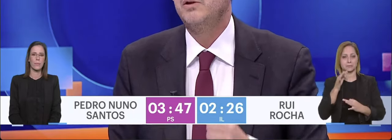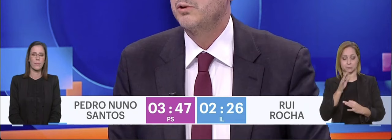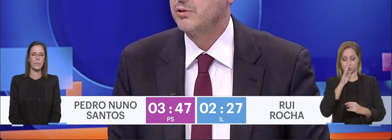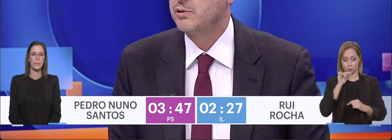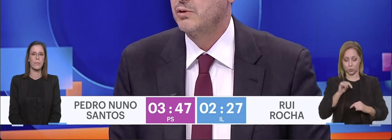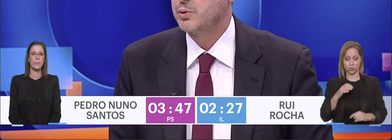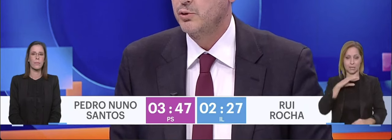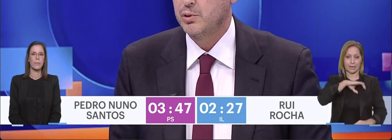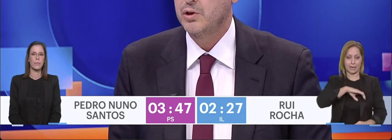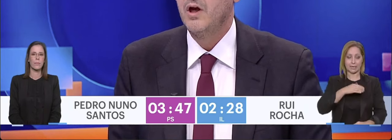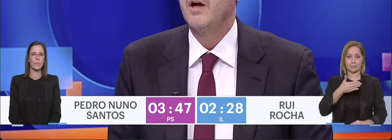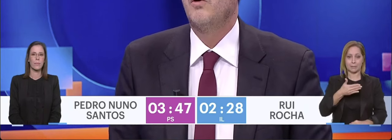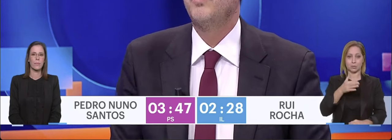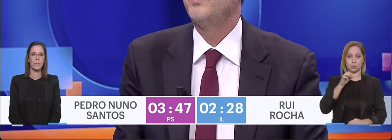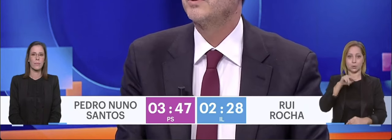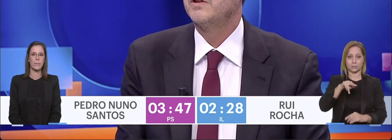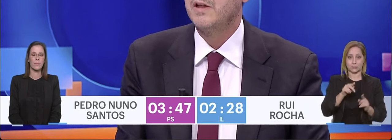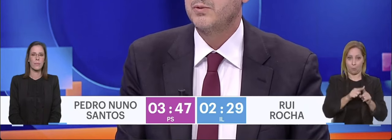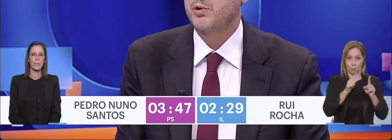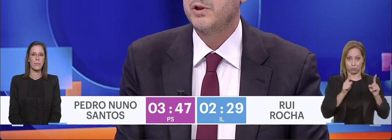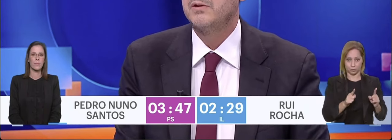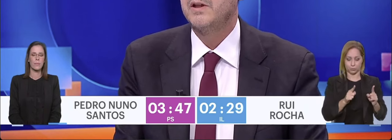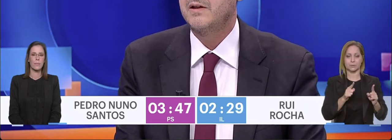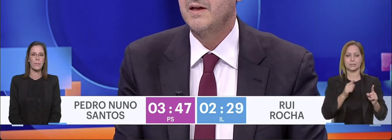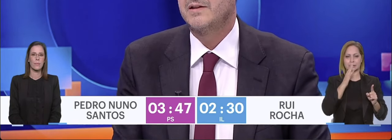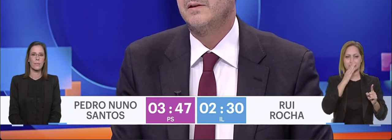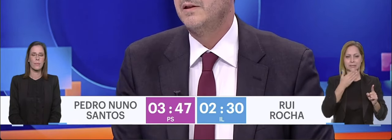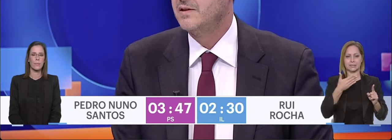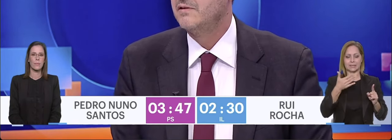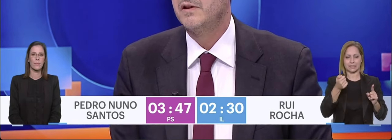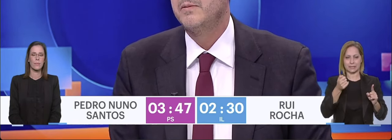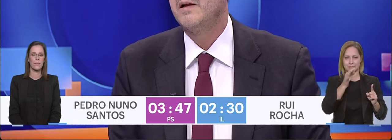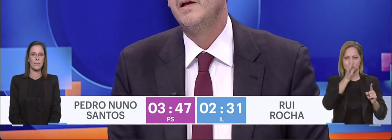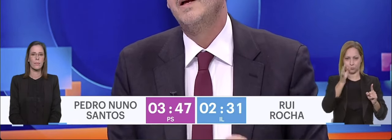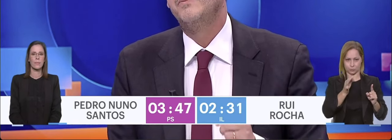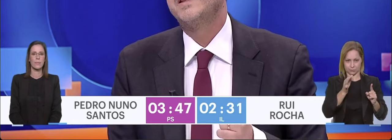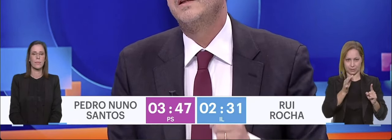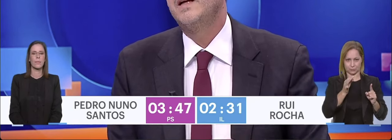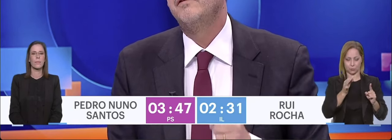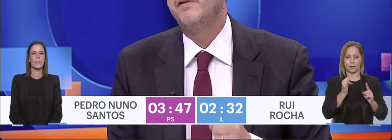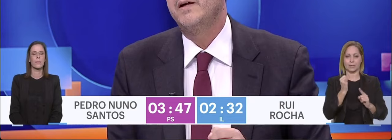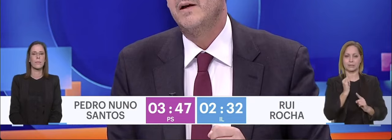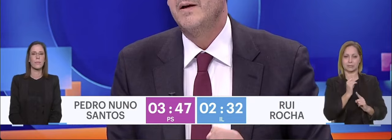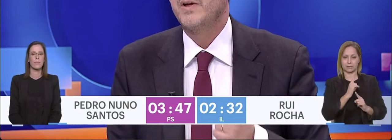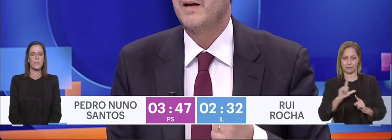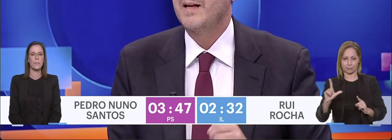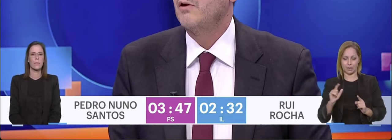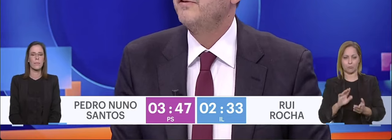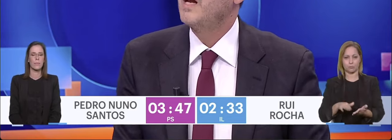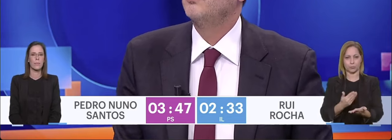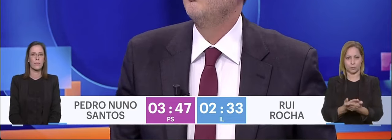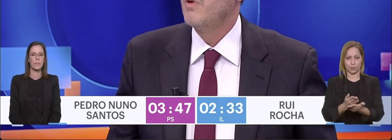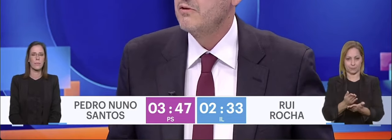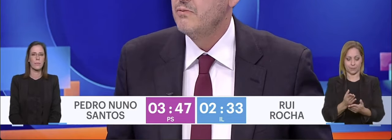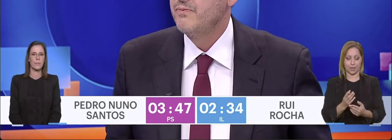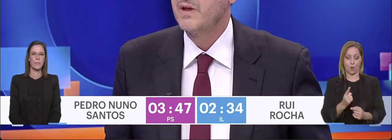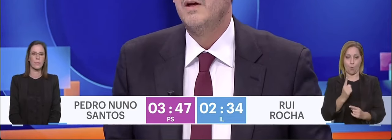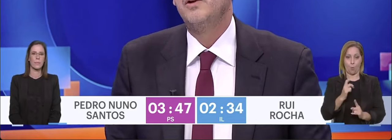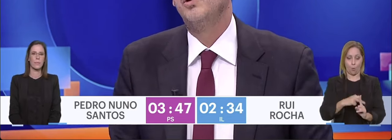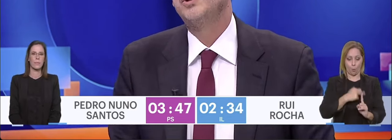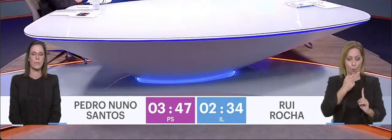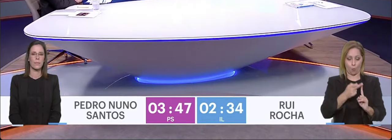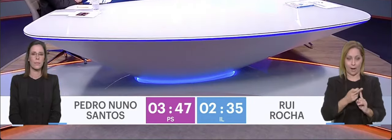hoje 1.00 € brutos com a proposta de 15% de RS da iniciativa Liberal passaria a levar para casa ao final de um